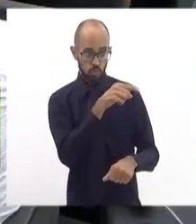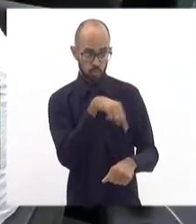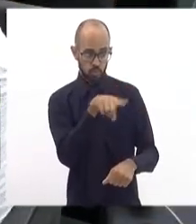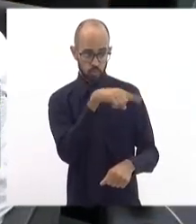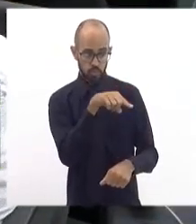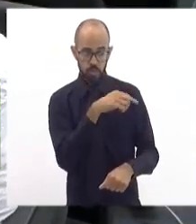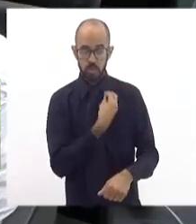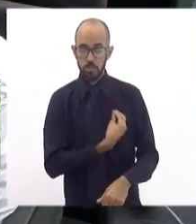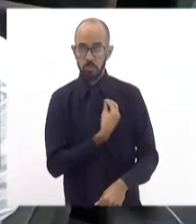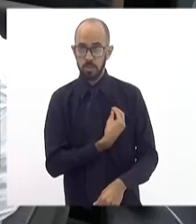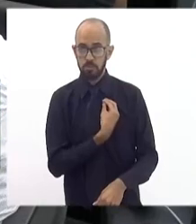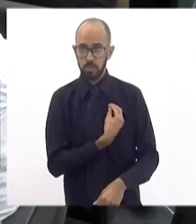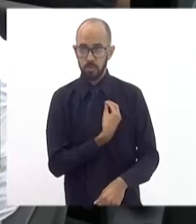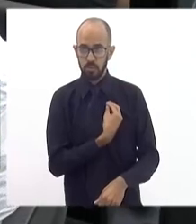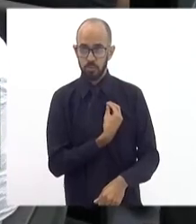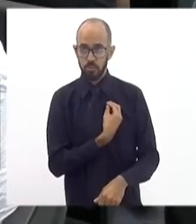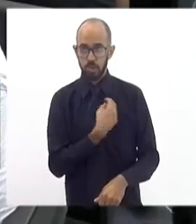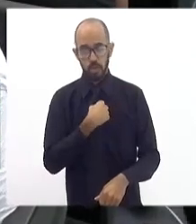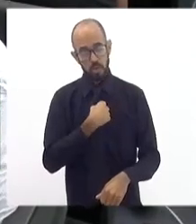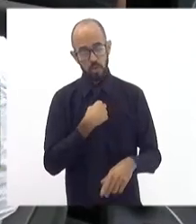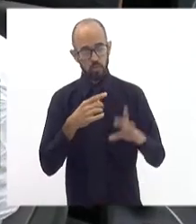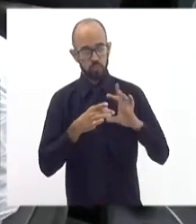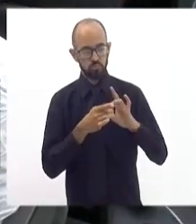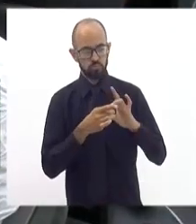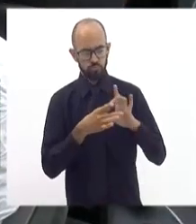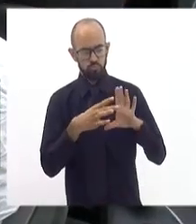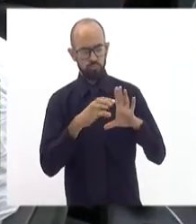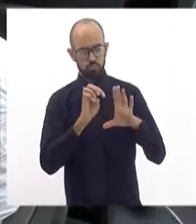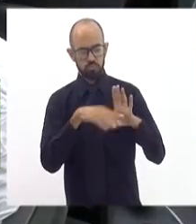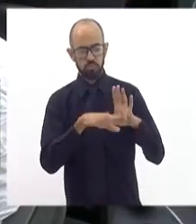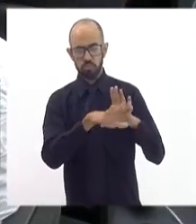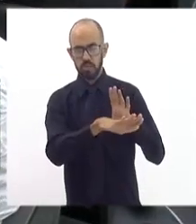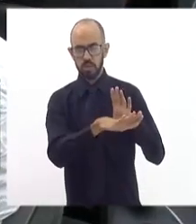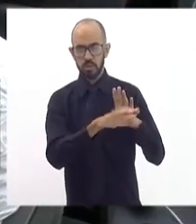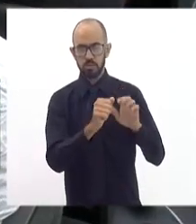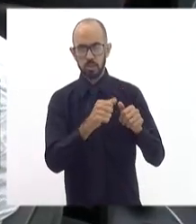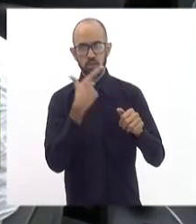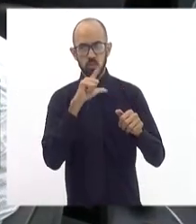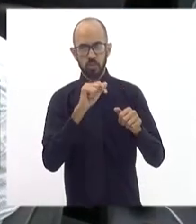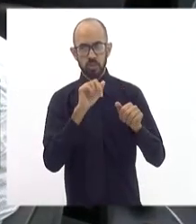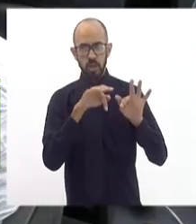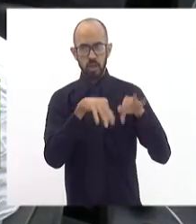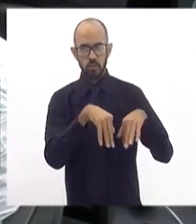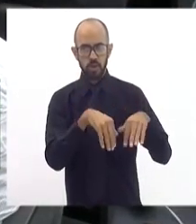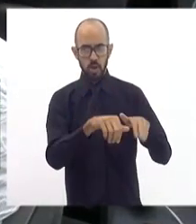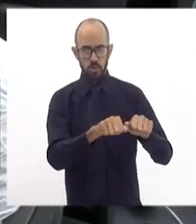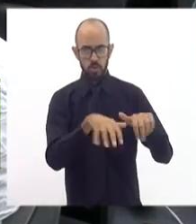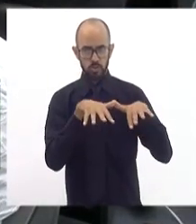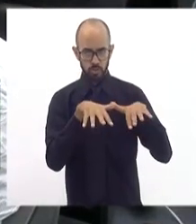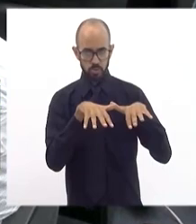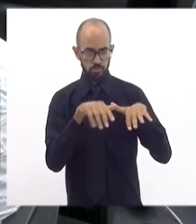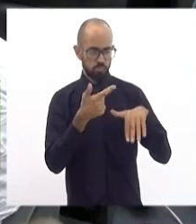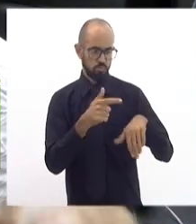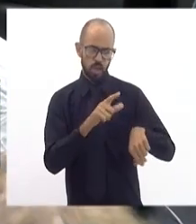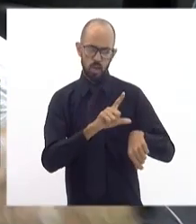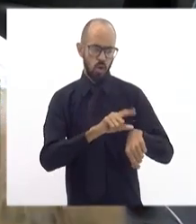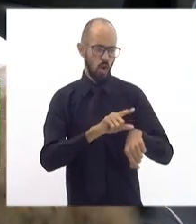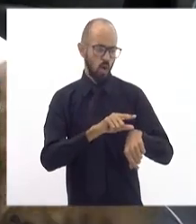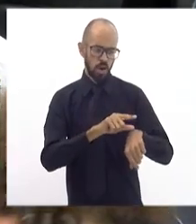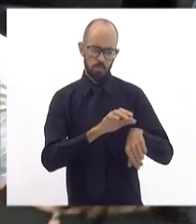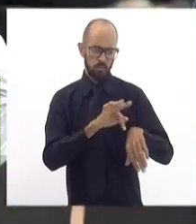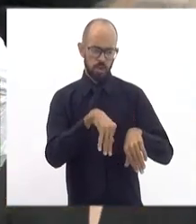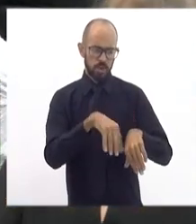participando dessa audiência eu sou altamente democrático que a gente consiga levar surgência até o final não tem hora para terminar para ela duas